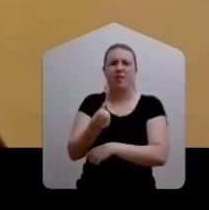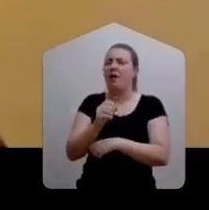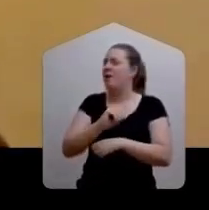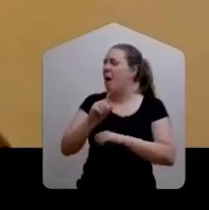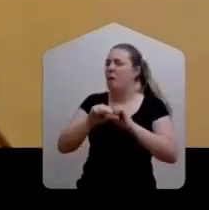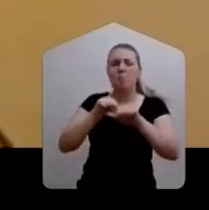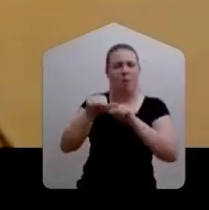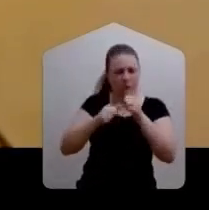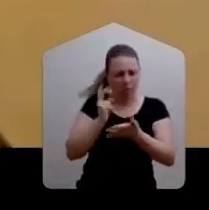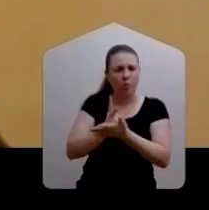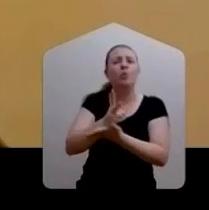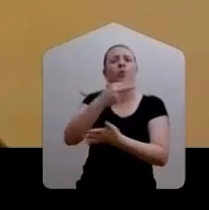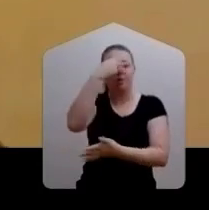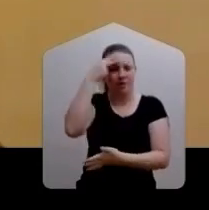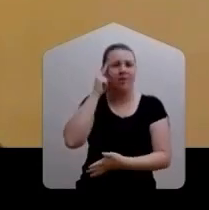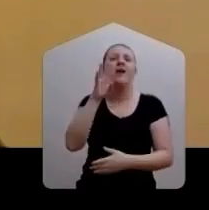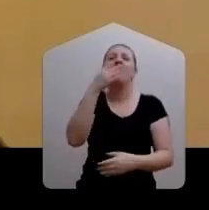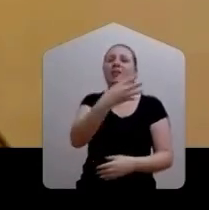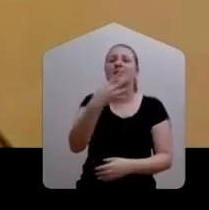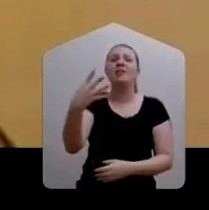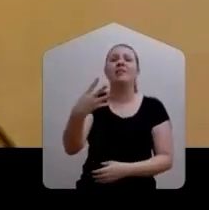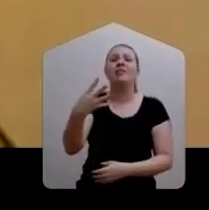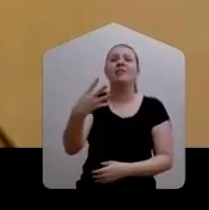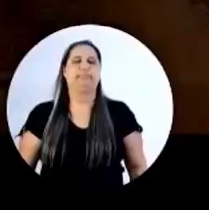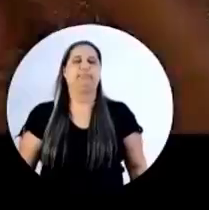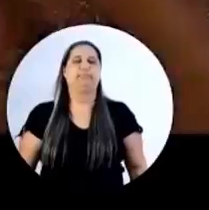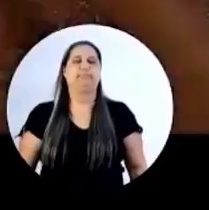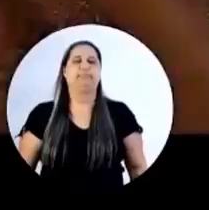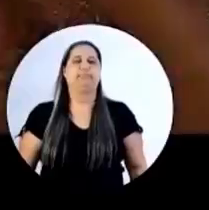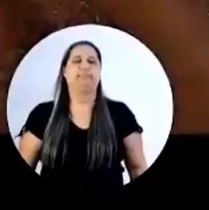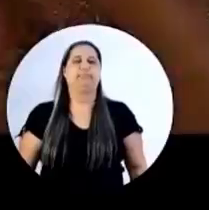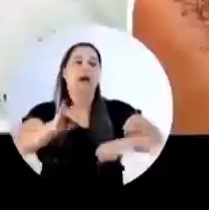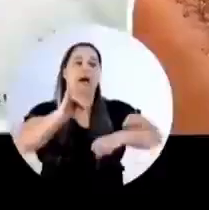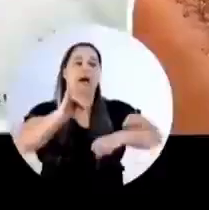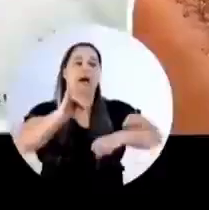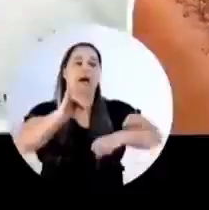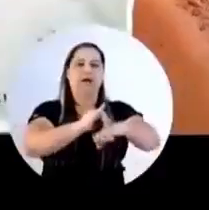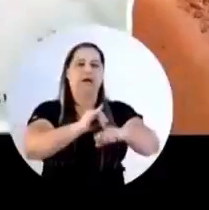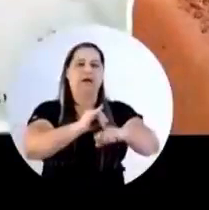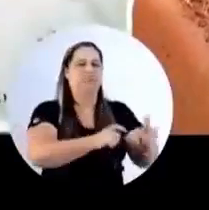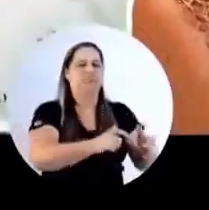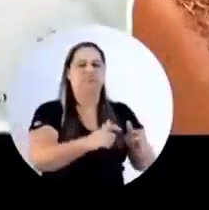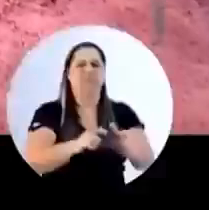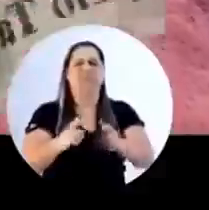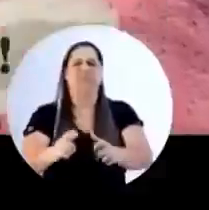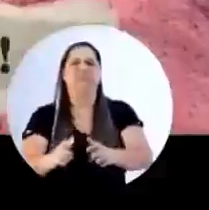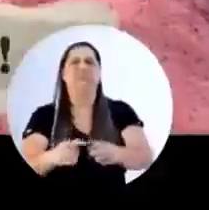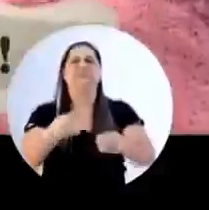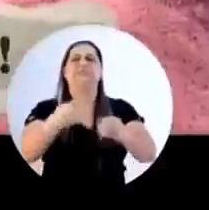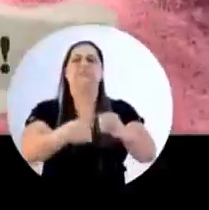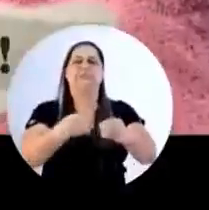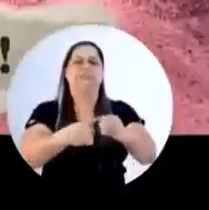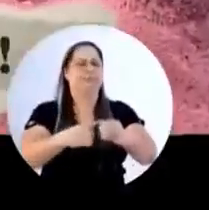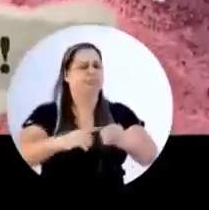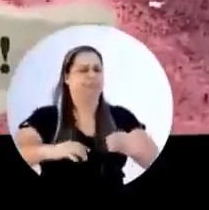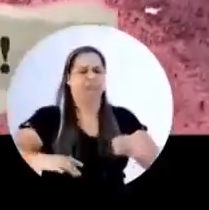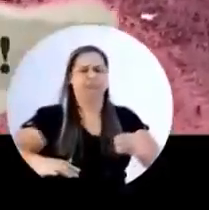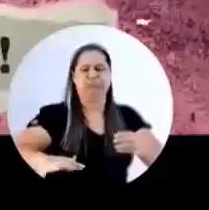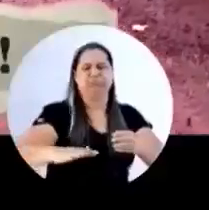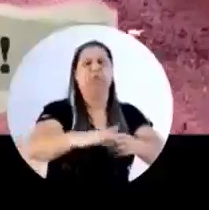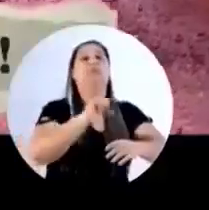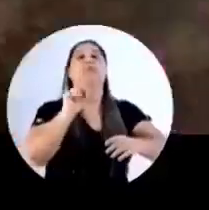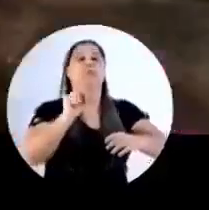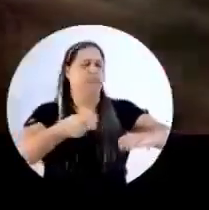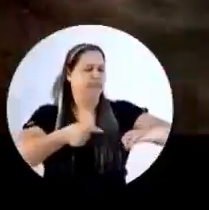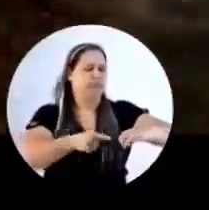Então não tem o que mudar, não. Vamos em frente. Wander Masson, 44. Capital do Buraco. Cidade dominada